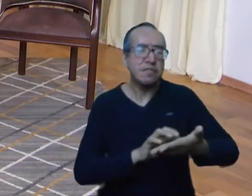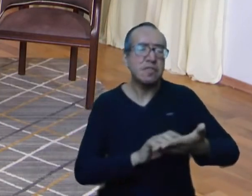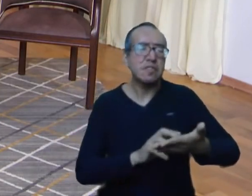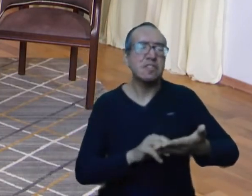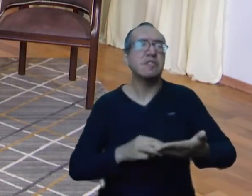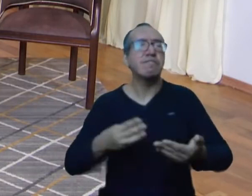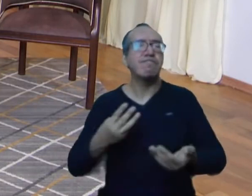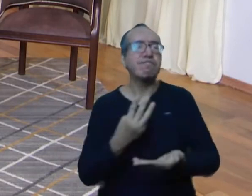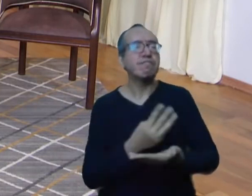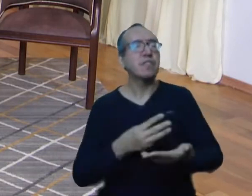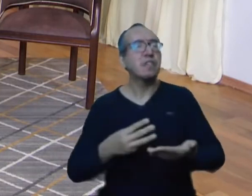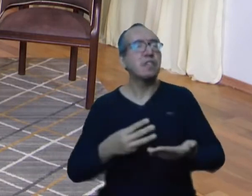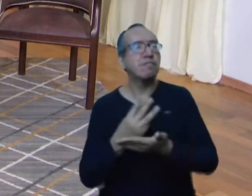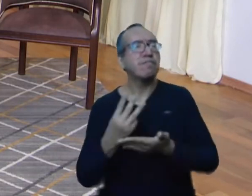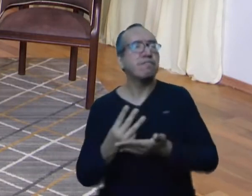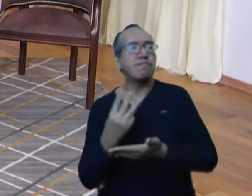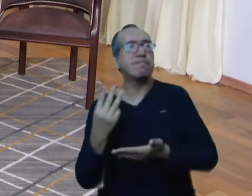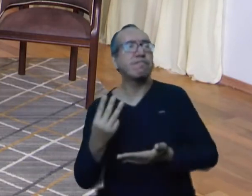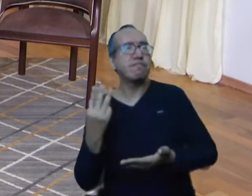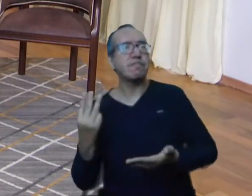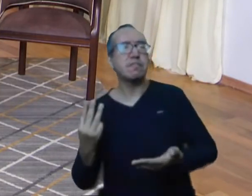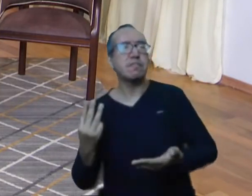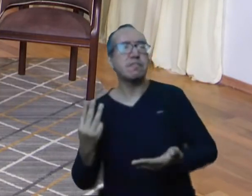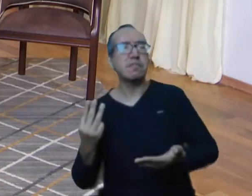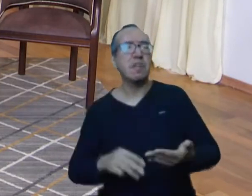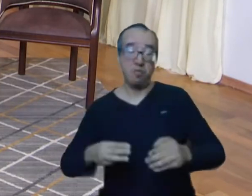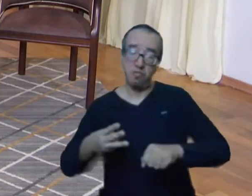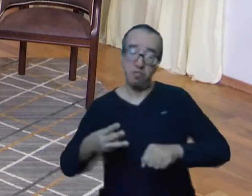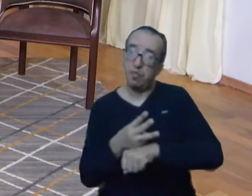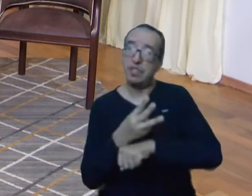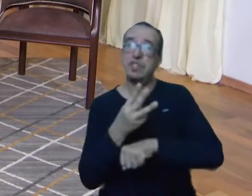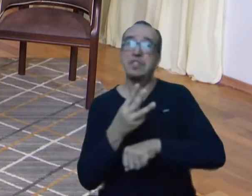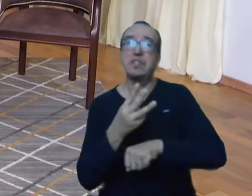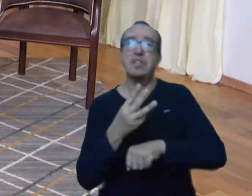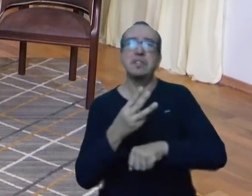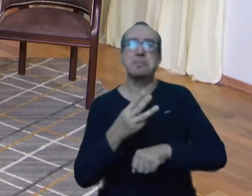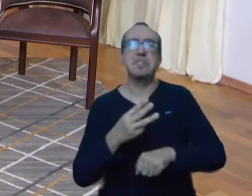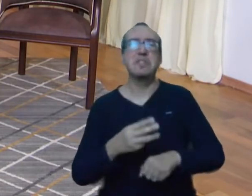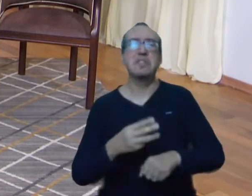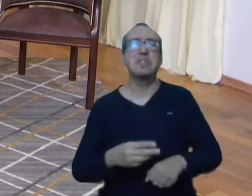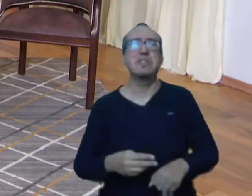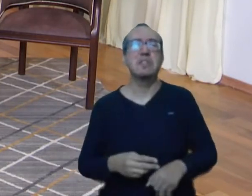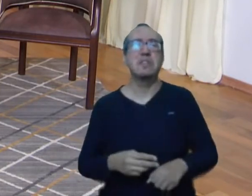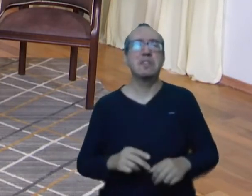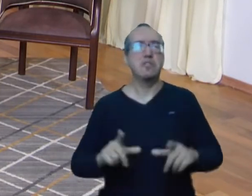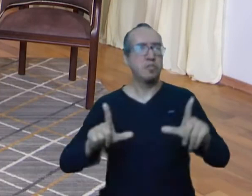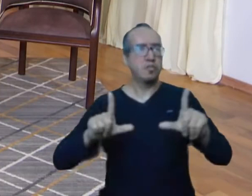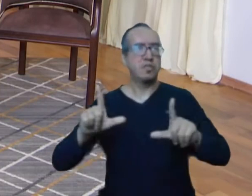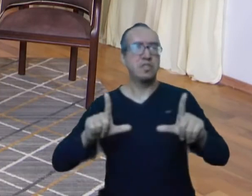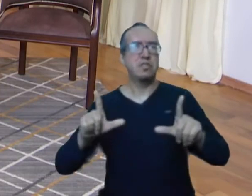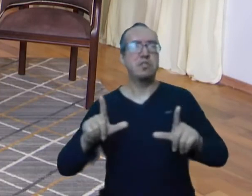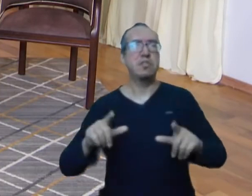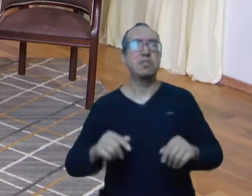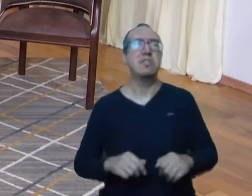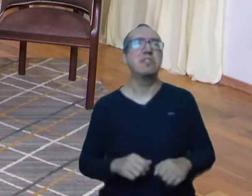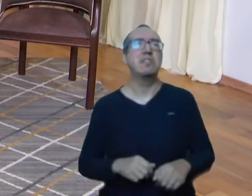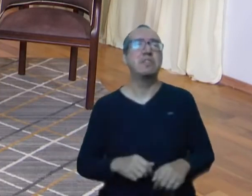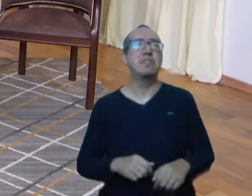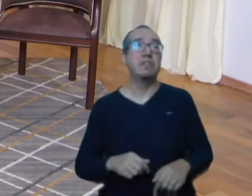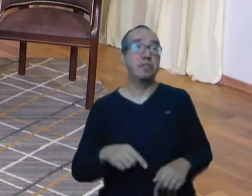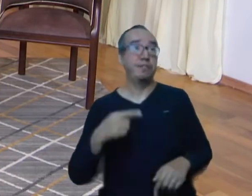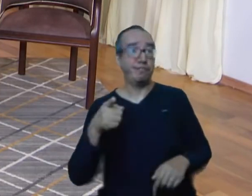coisas espirituais, mas ao invés de você ir visitar, você fica esperando o pastor ir primeiro.